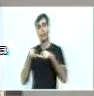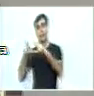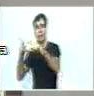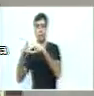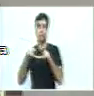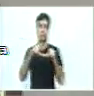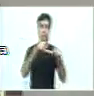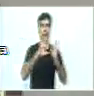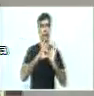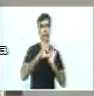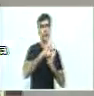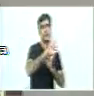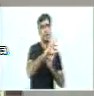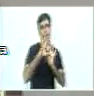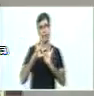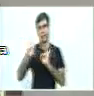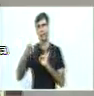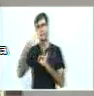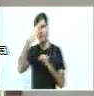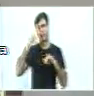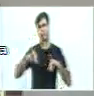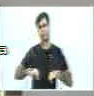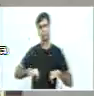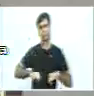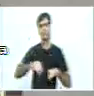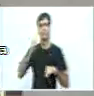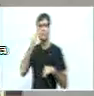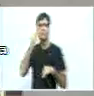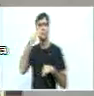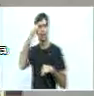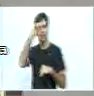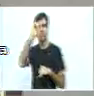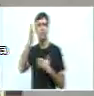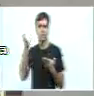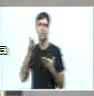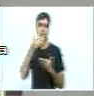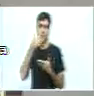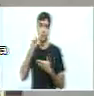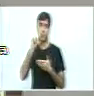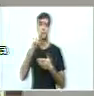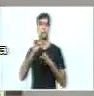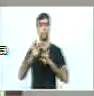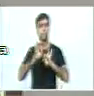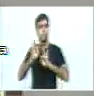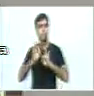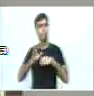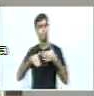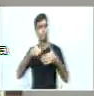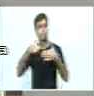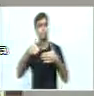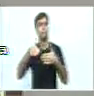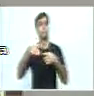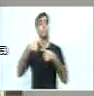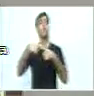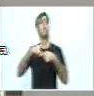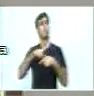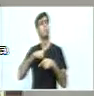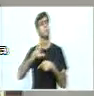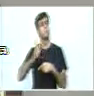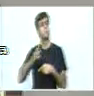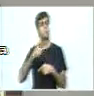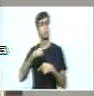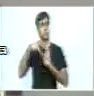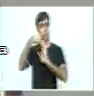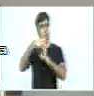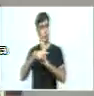uma distância longa, e todo esse sofrimento a gente tenta amenizar dentro desse processo aí. Já existe o